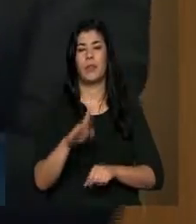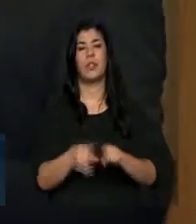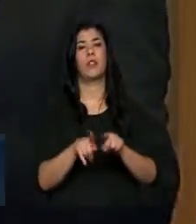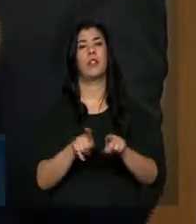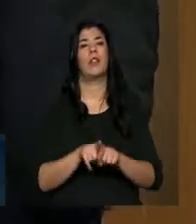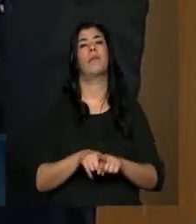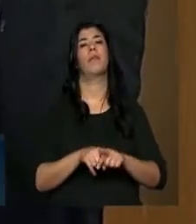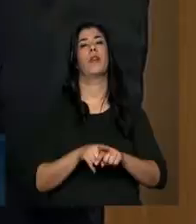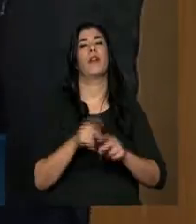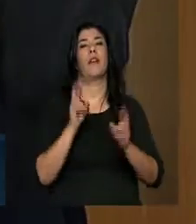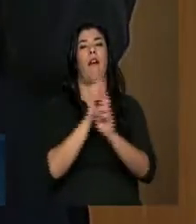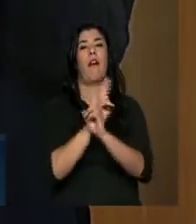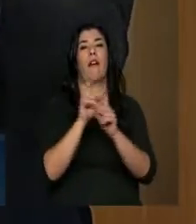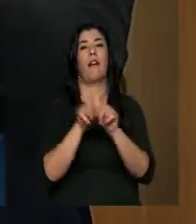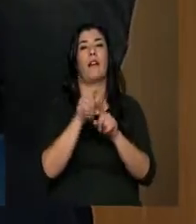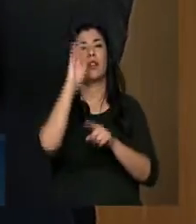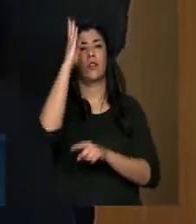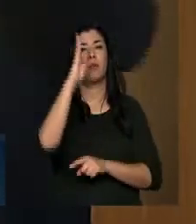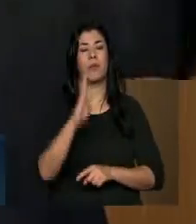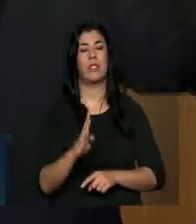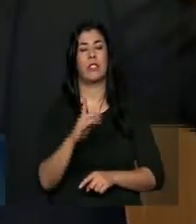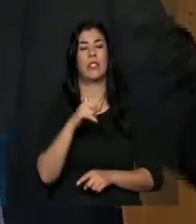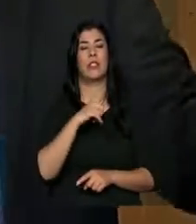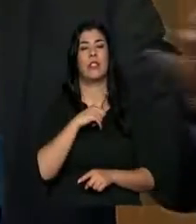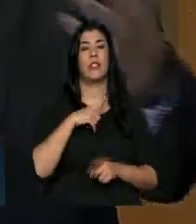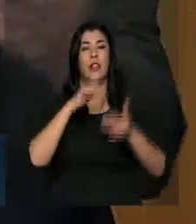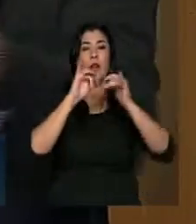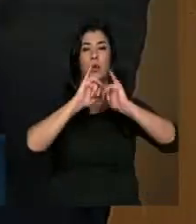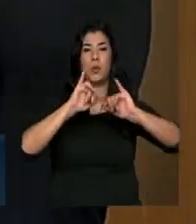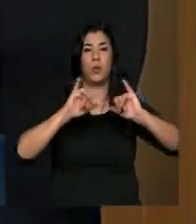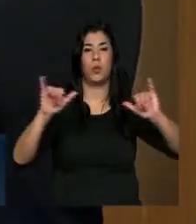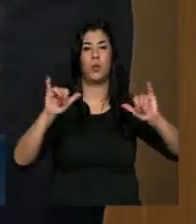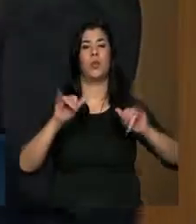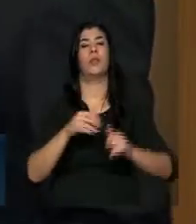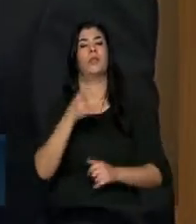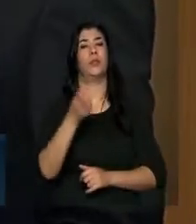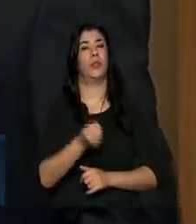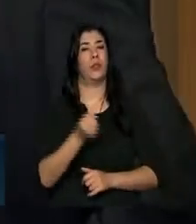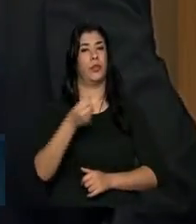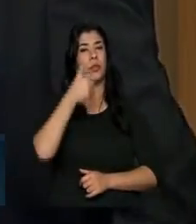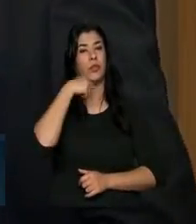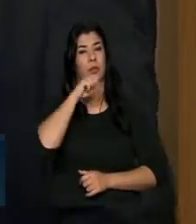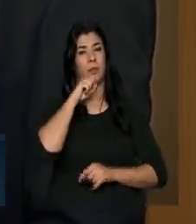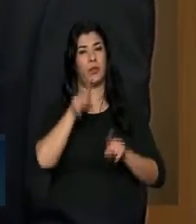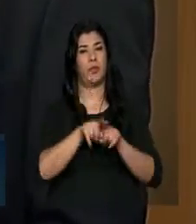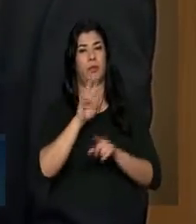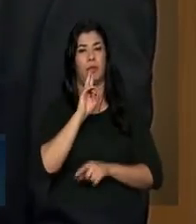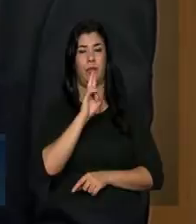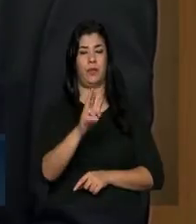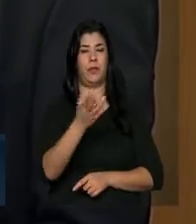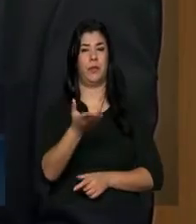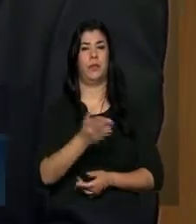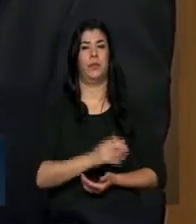Brasileira de Bancos de Leite, as campanhas de mobilização da sociedade, esse resultado.